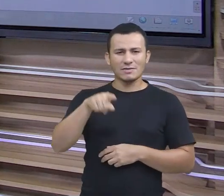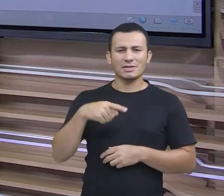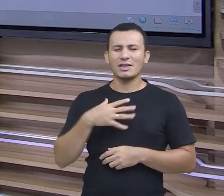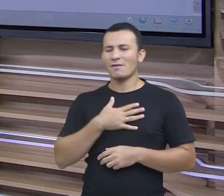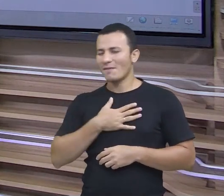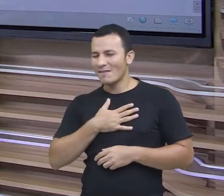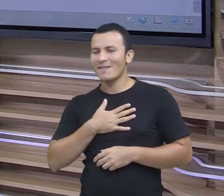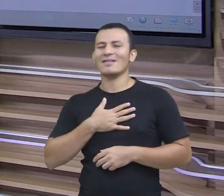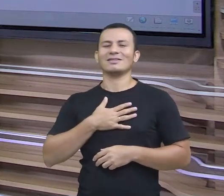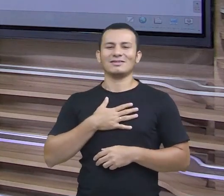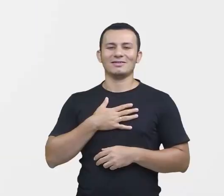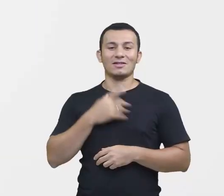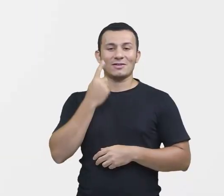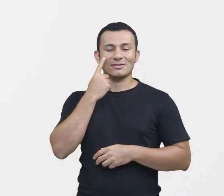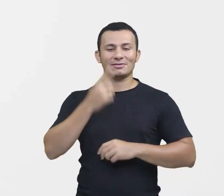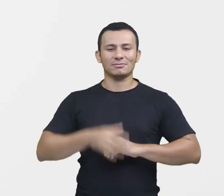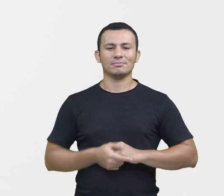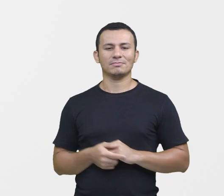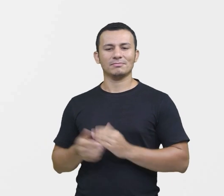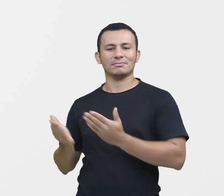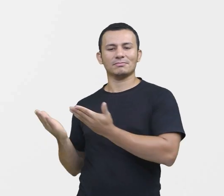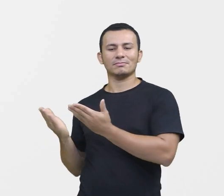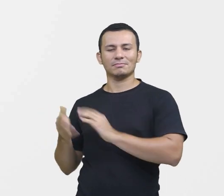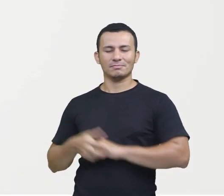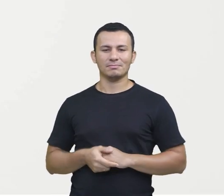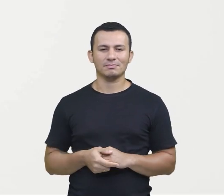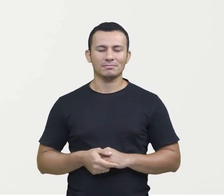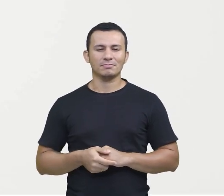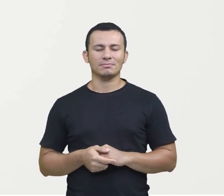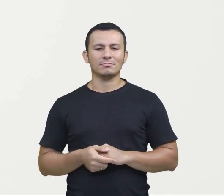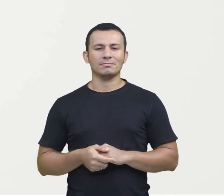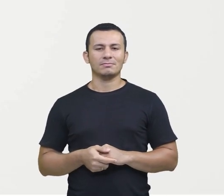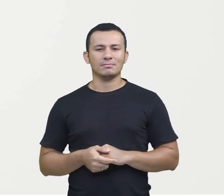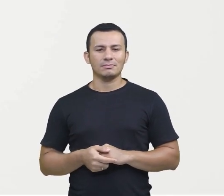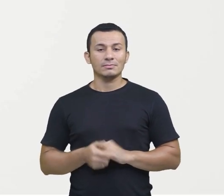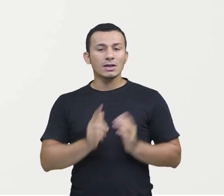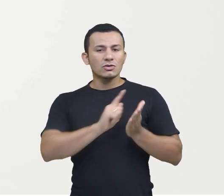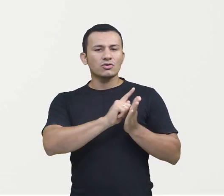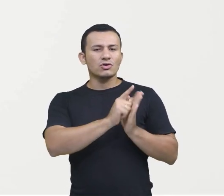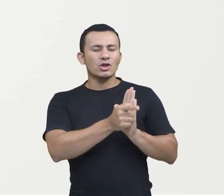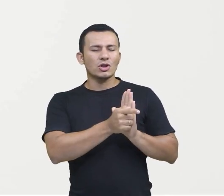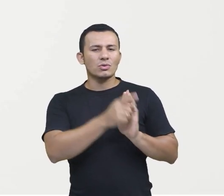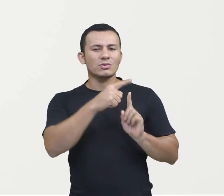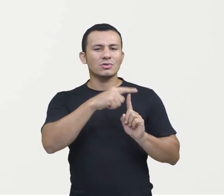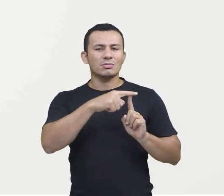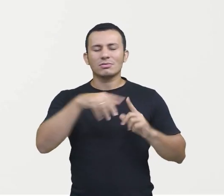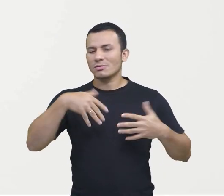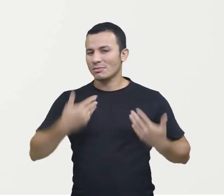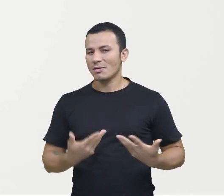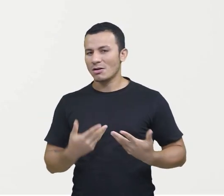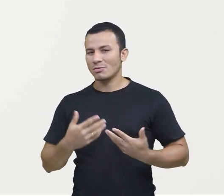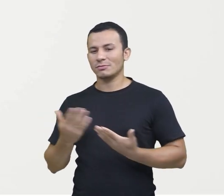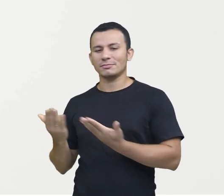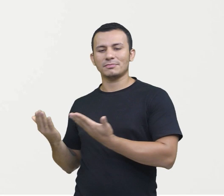adorar. Olha só! Que gênero textual é esse, crianças?